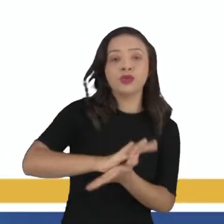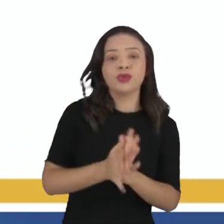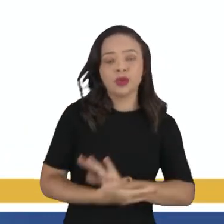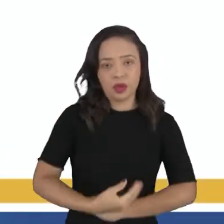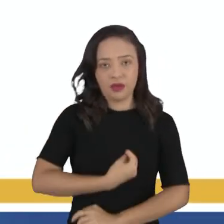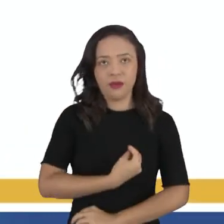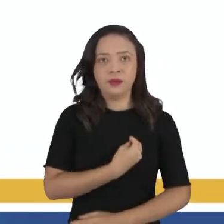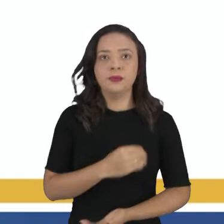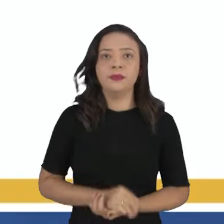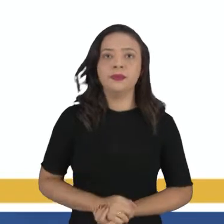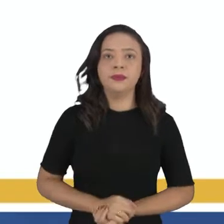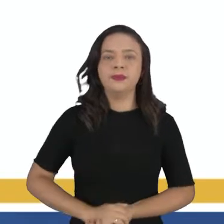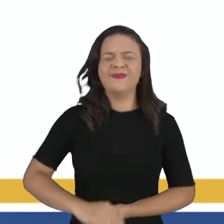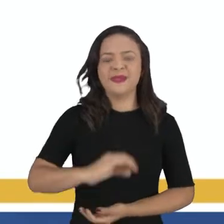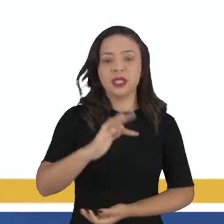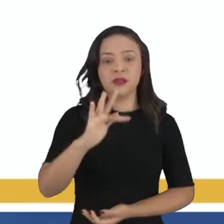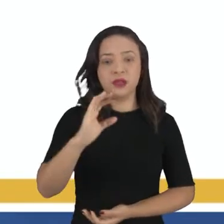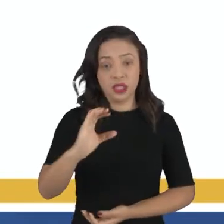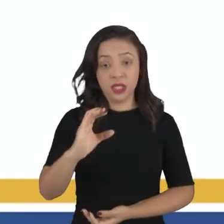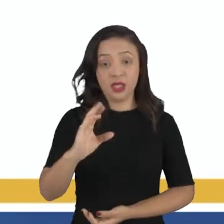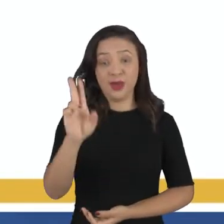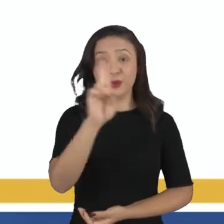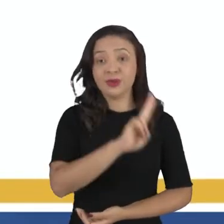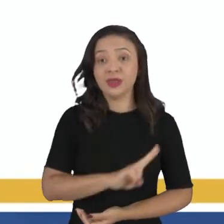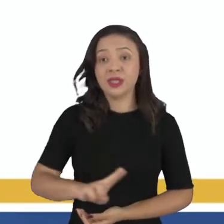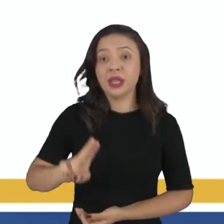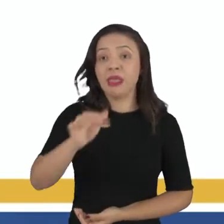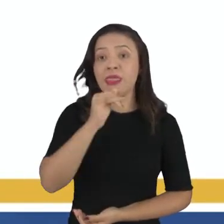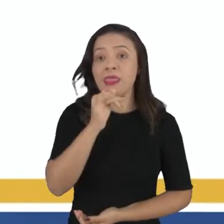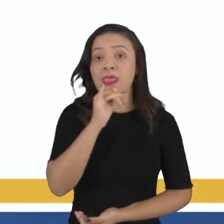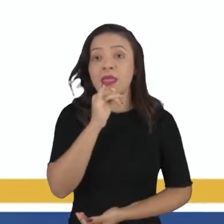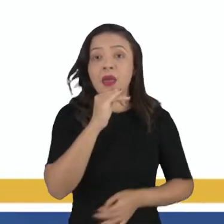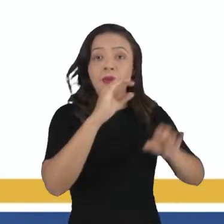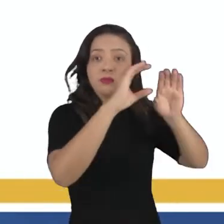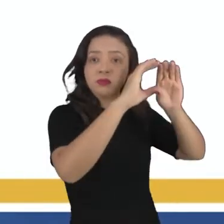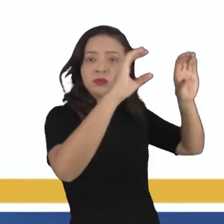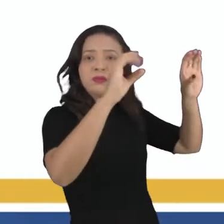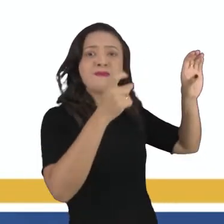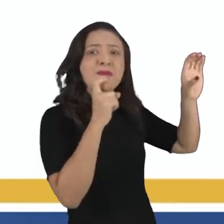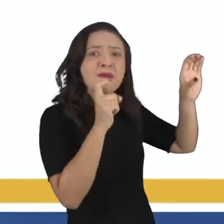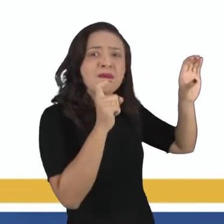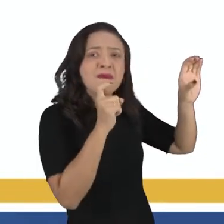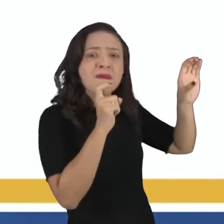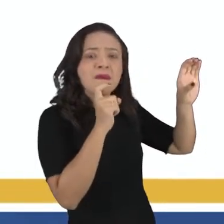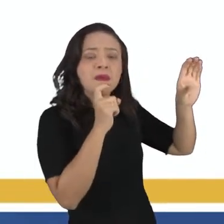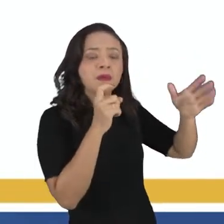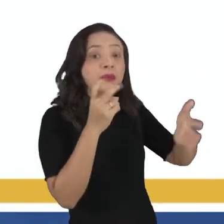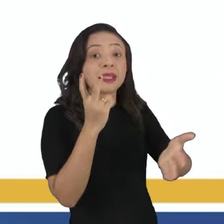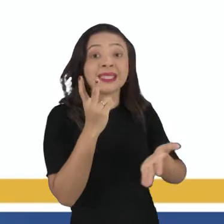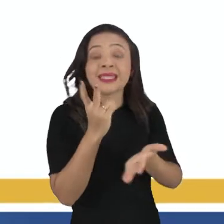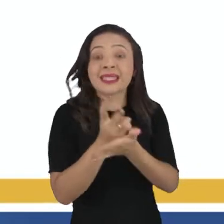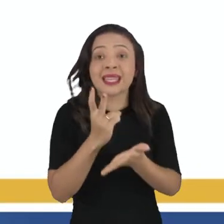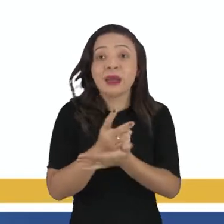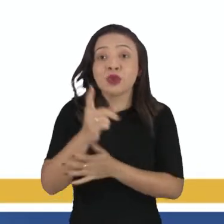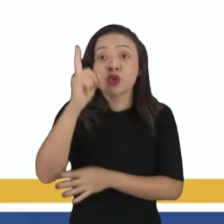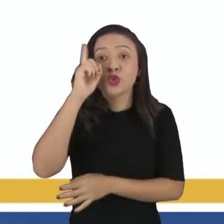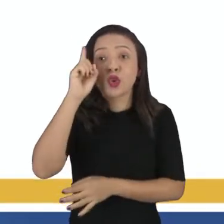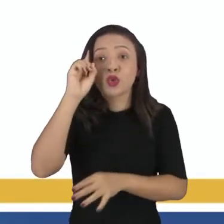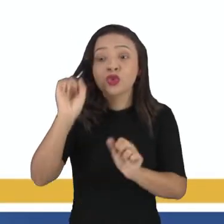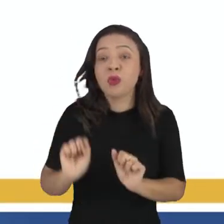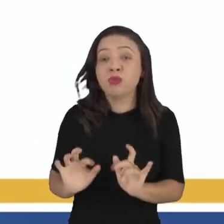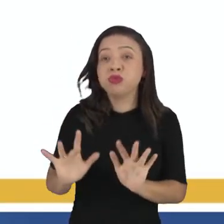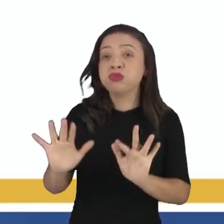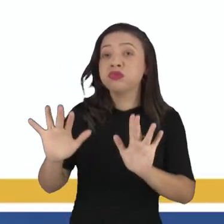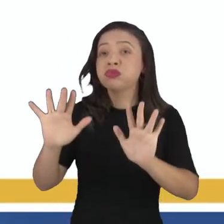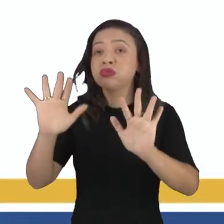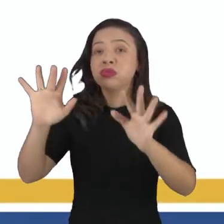por exemplo, em sistemas de refrigeração, né? Então, são gases que são liberados diariamente em grandes quantidades na atmosfera,